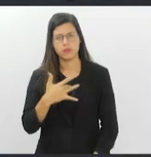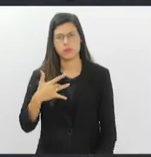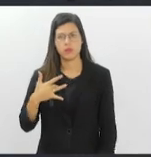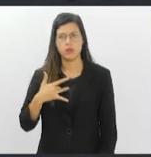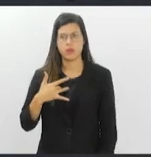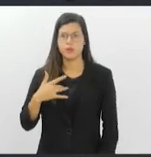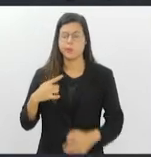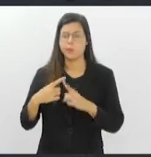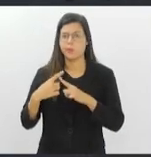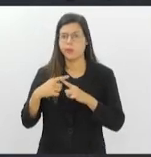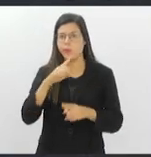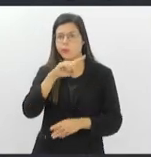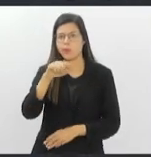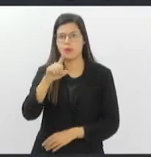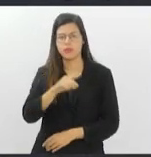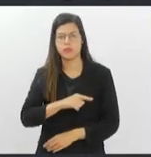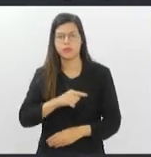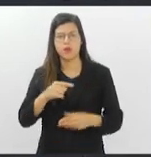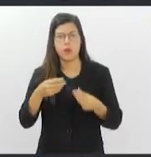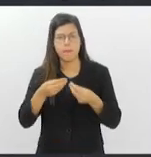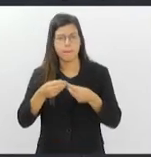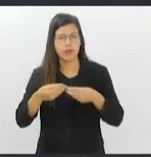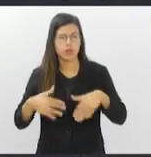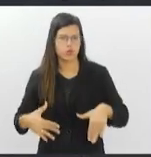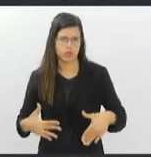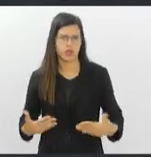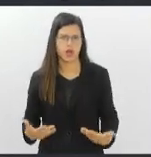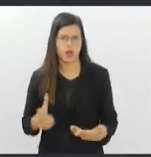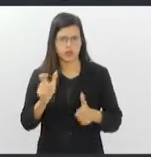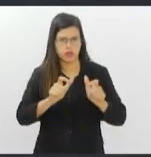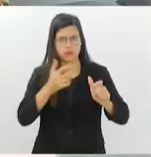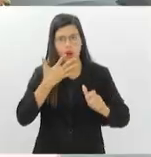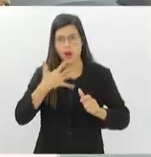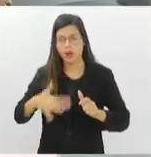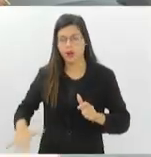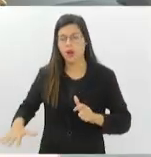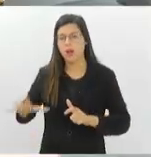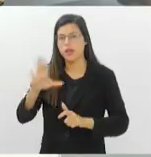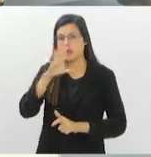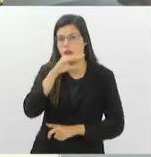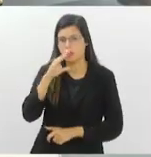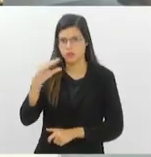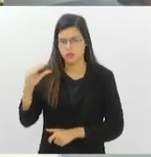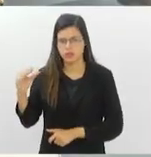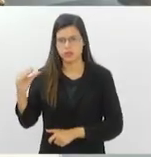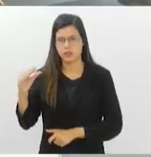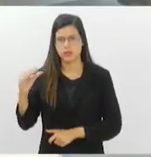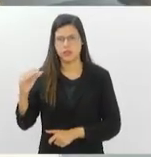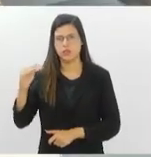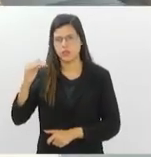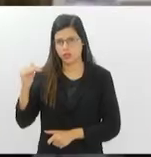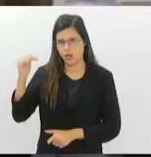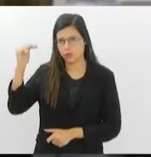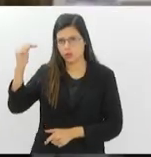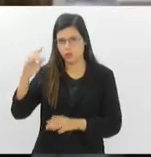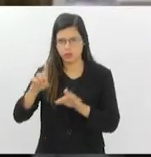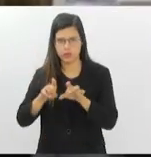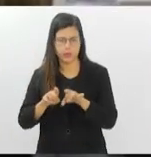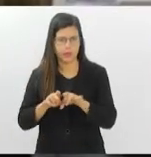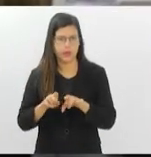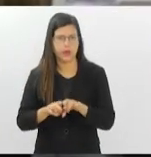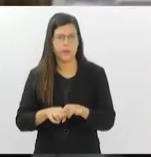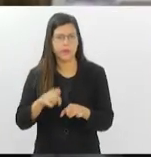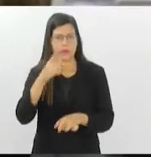os cancelamentos têm trazido grande prejuízo para crianças adolescentes e adultos a pessoa